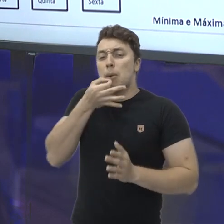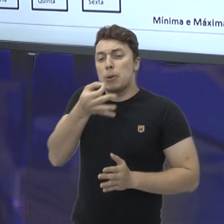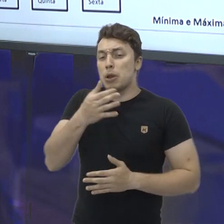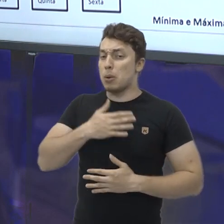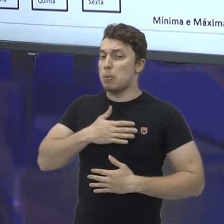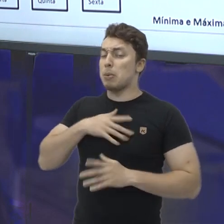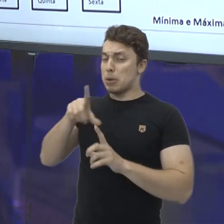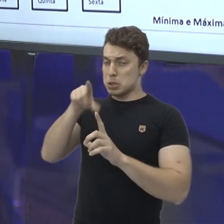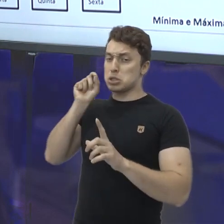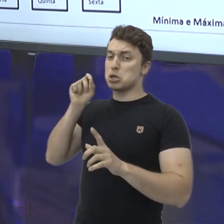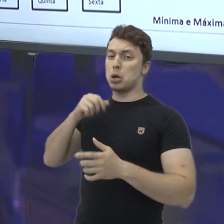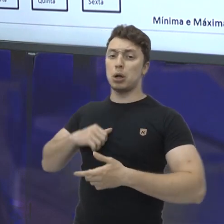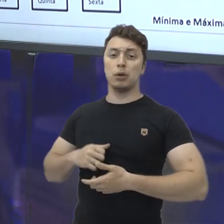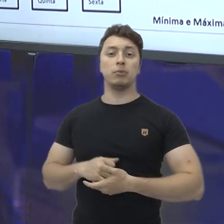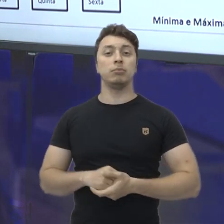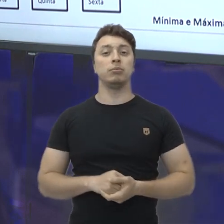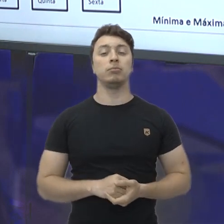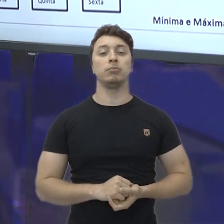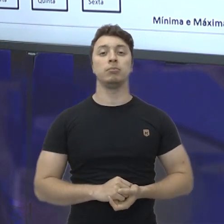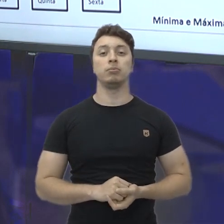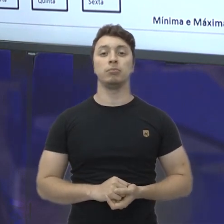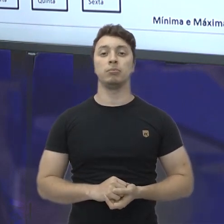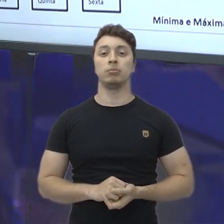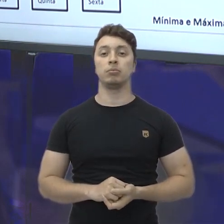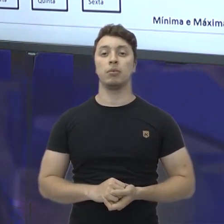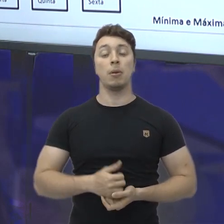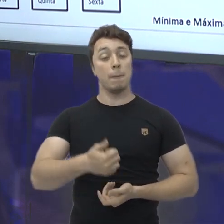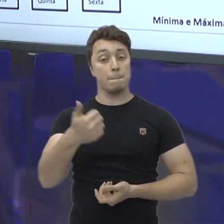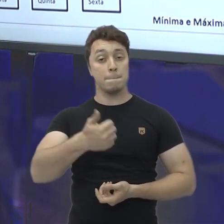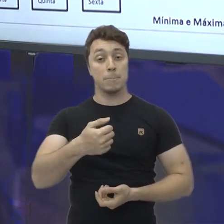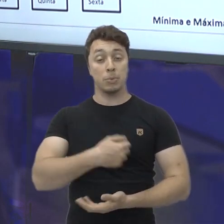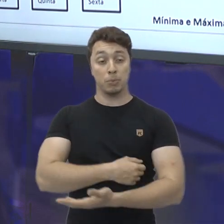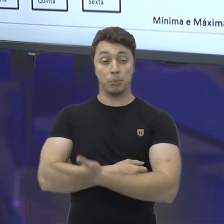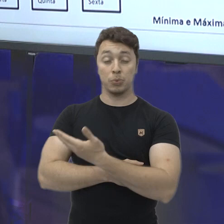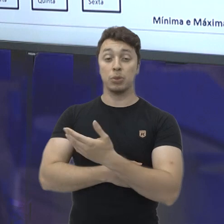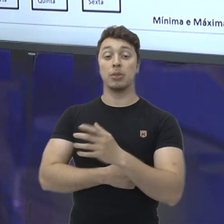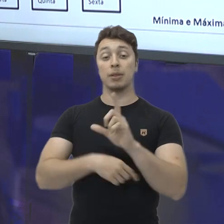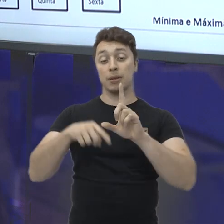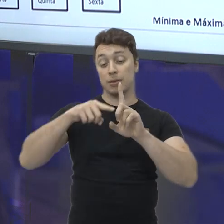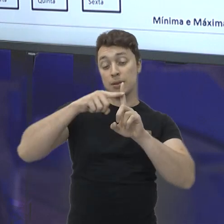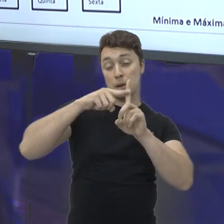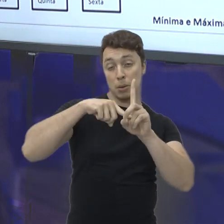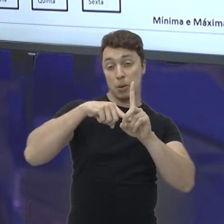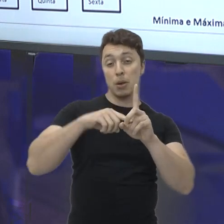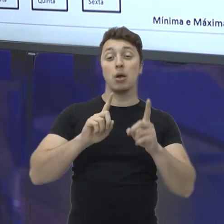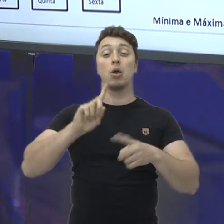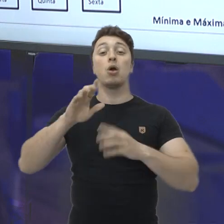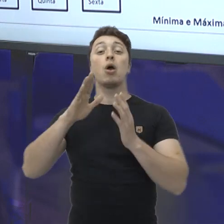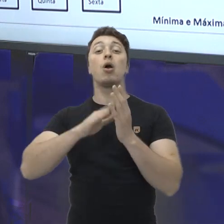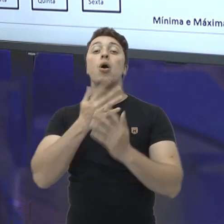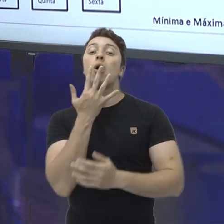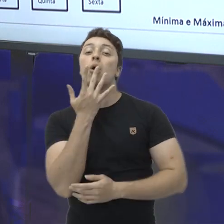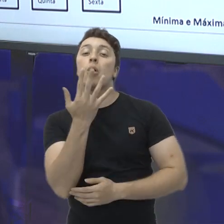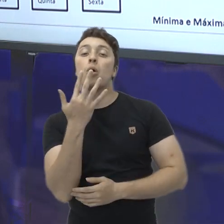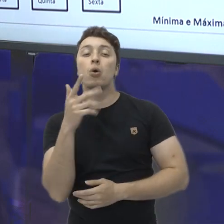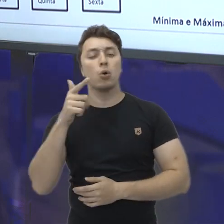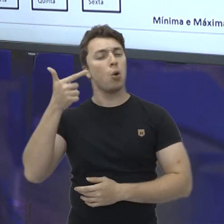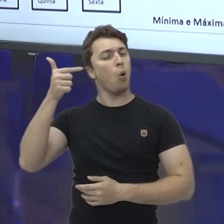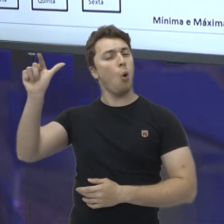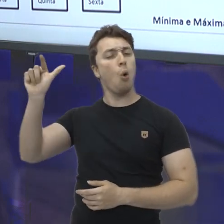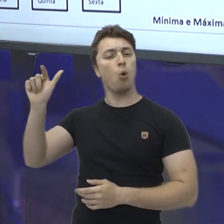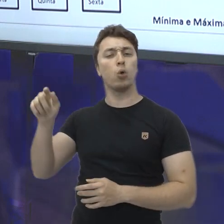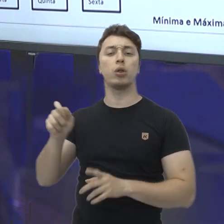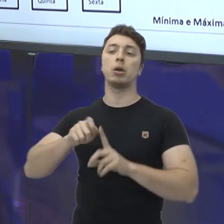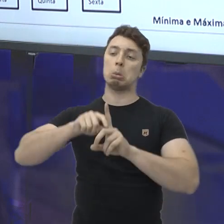escolhi para construir esse gráfico de barras. Primeiro você coloca a mínima e com outra cor você coloca